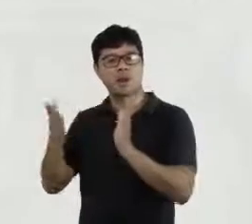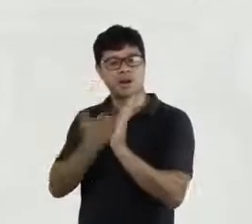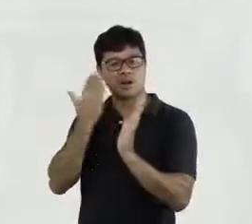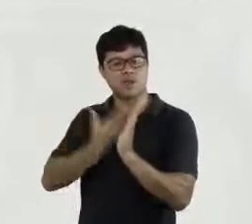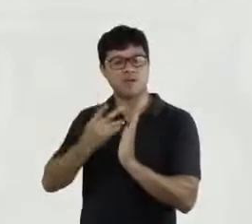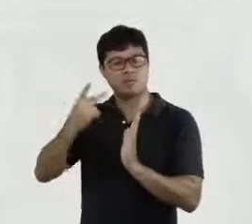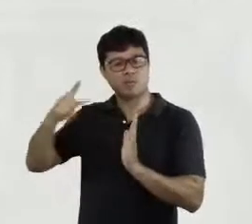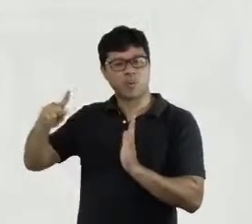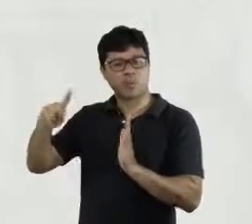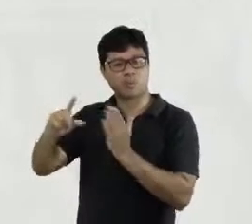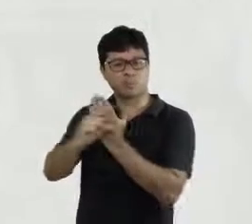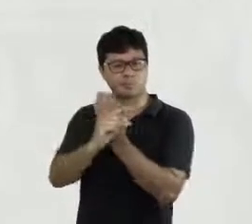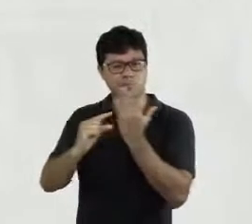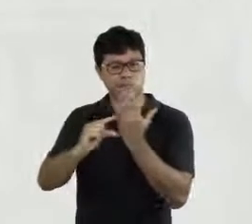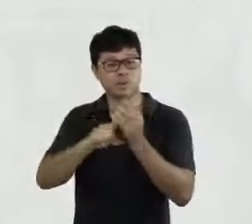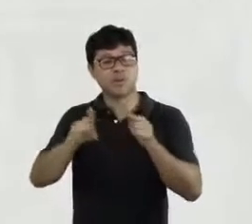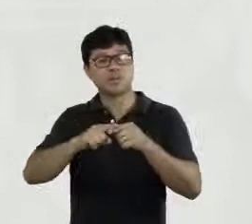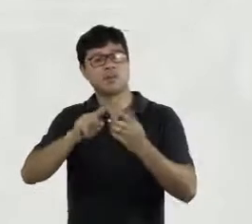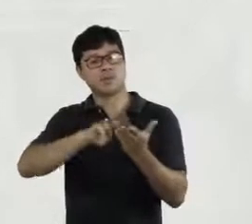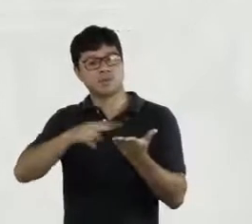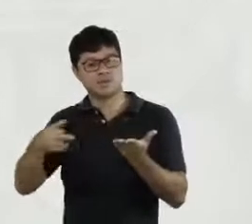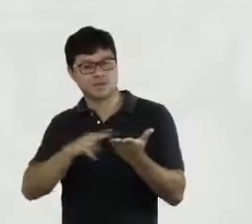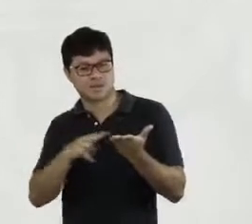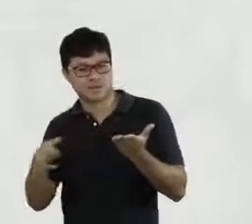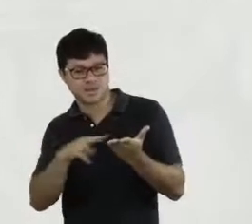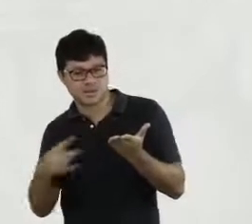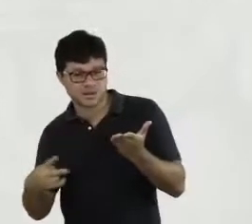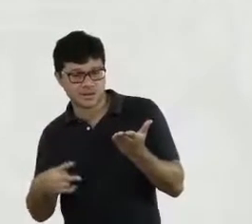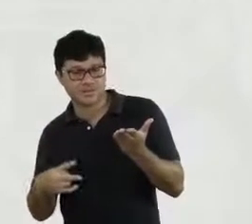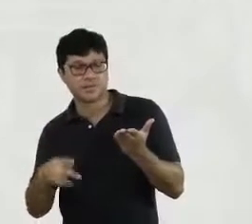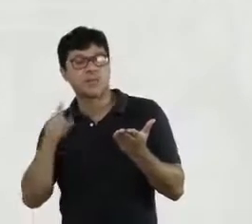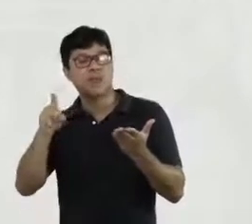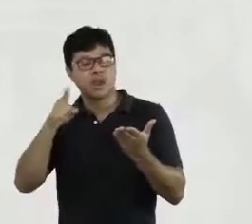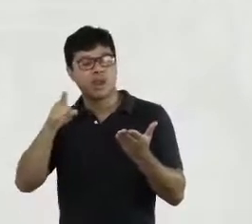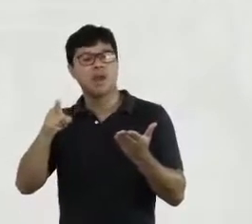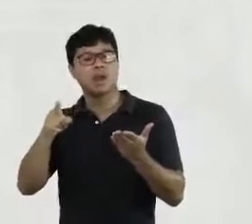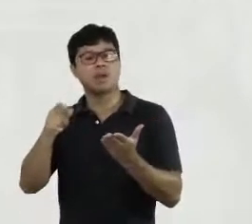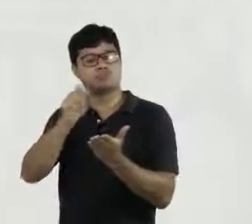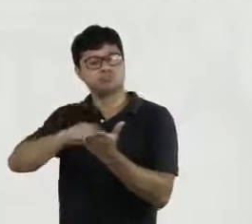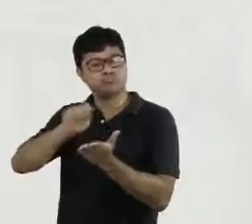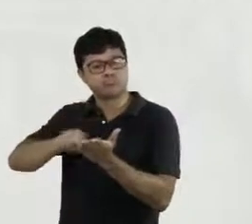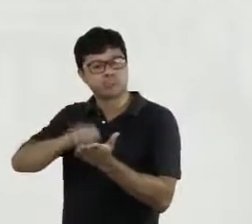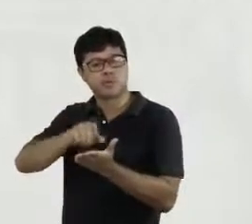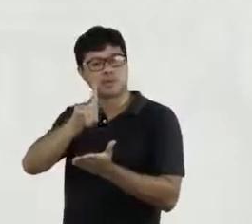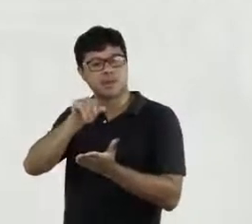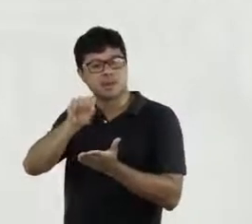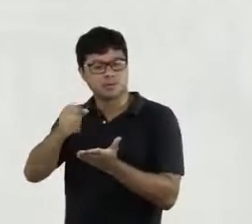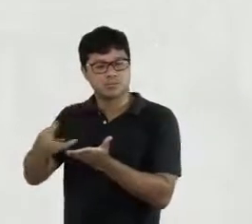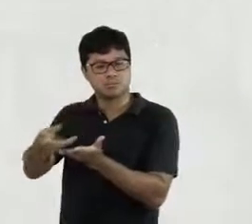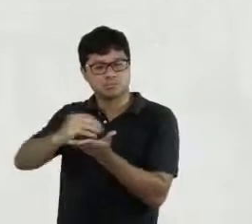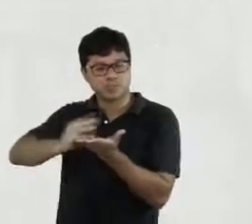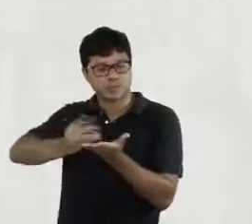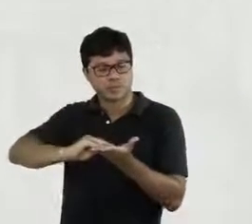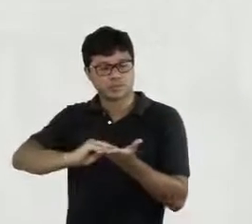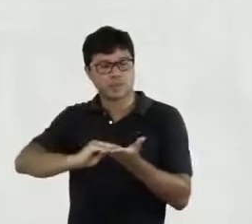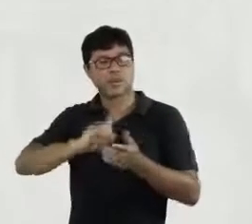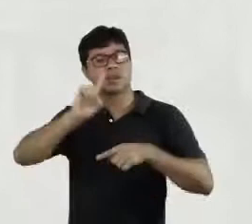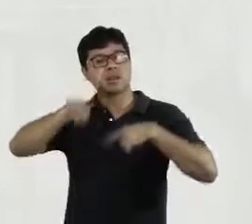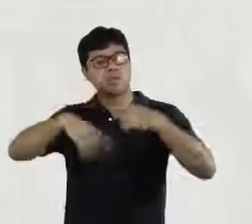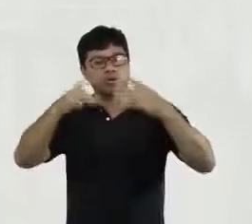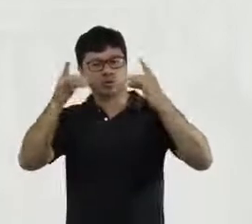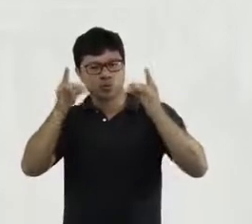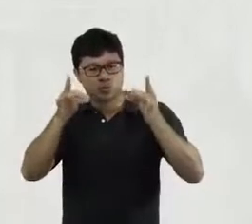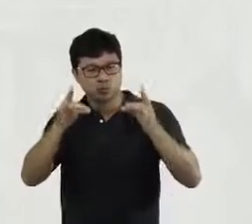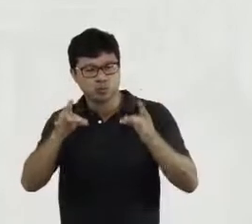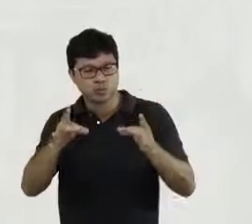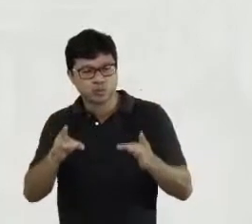obra. A transcrição é a transcrição desses dados para ser realizada a